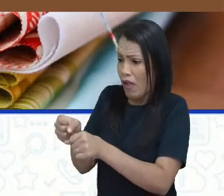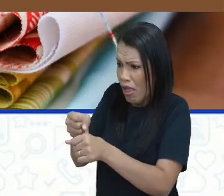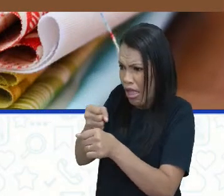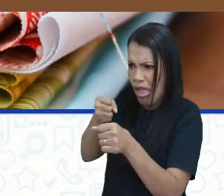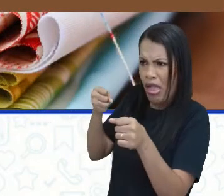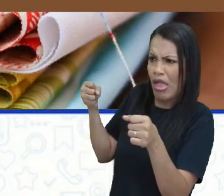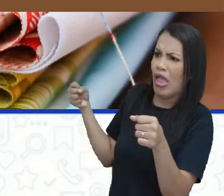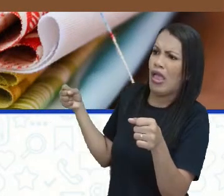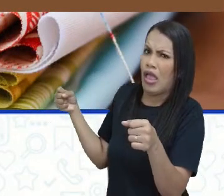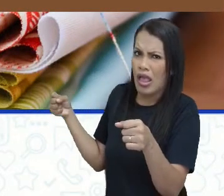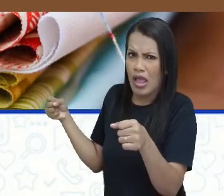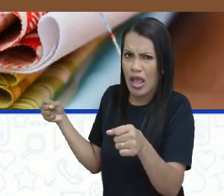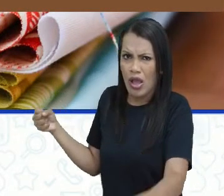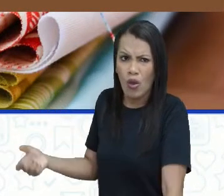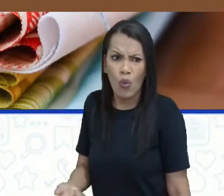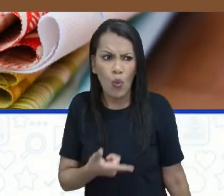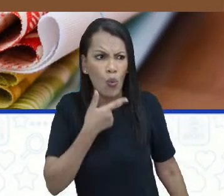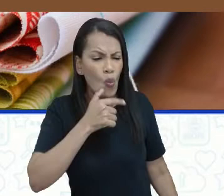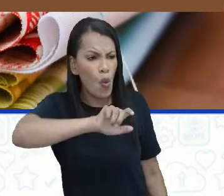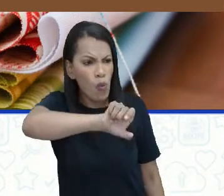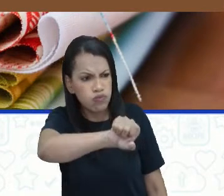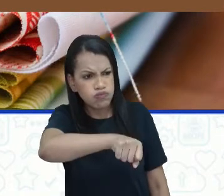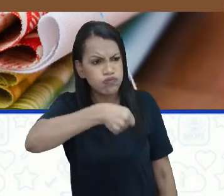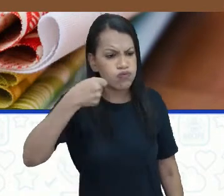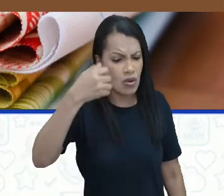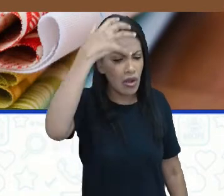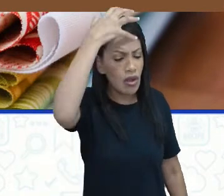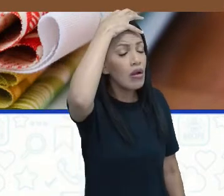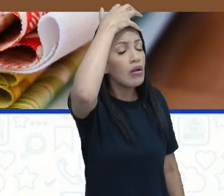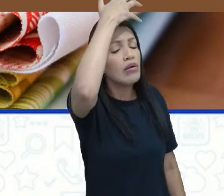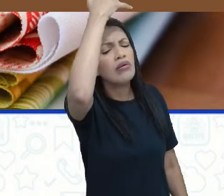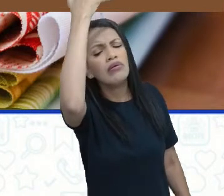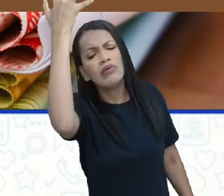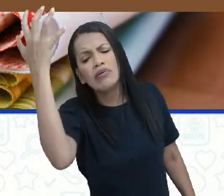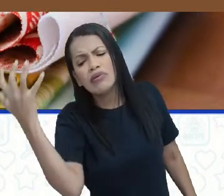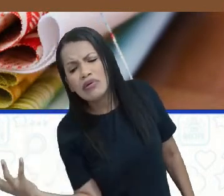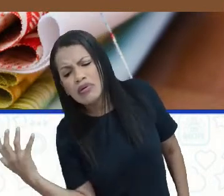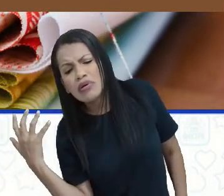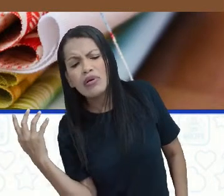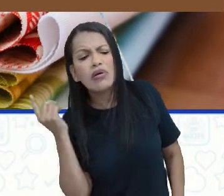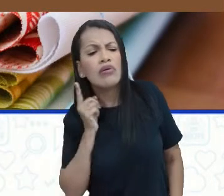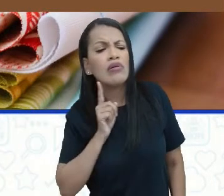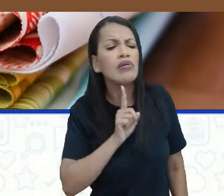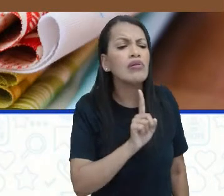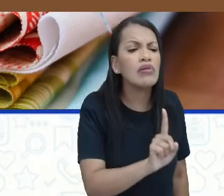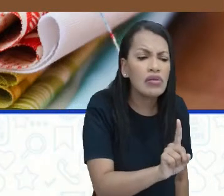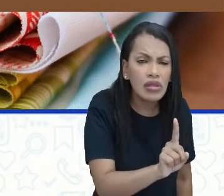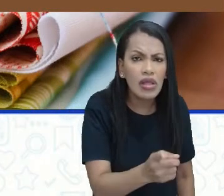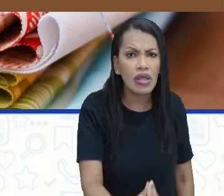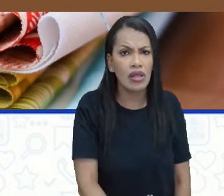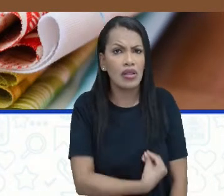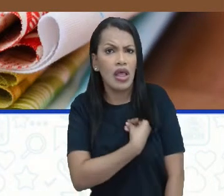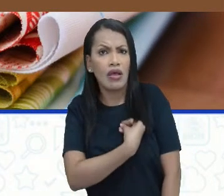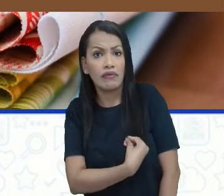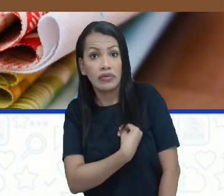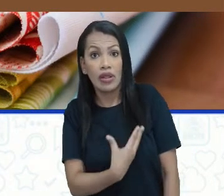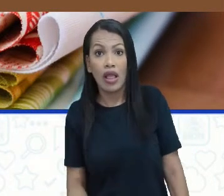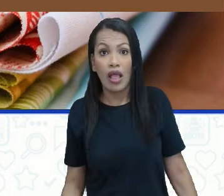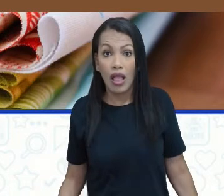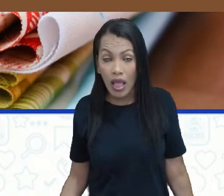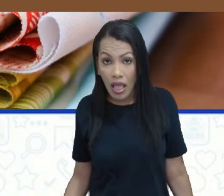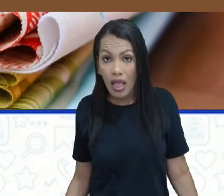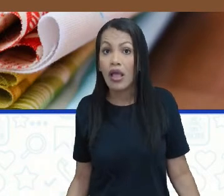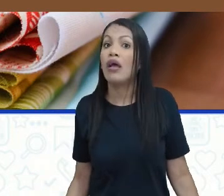moço meteu a mão na maçaneta, tirou o chapéu de pluma e foi entrando na sua vida. Já chegou chegando. Gente. Que a